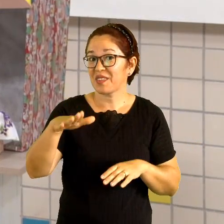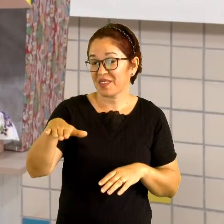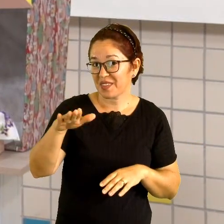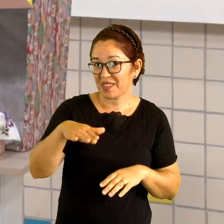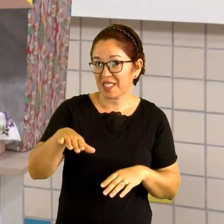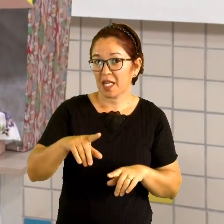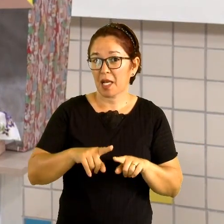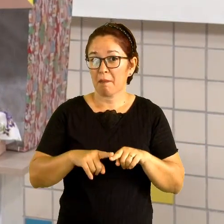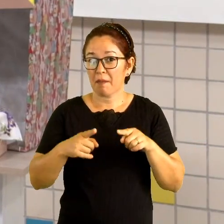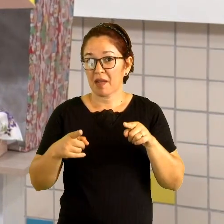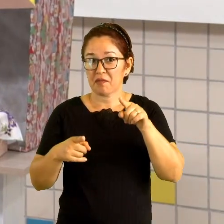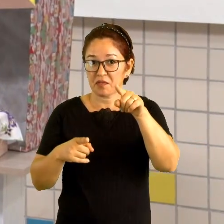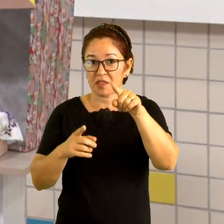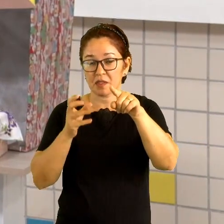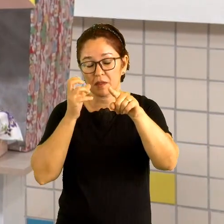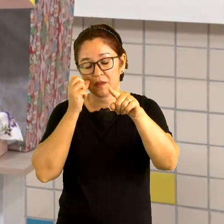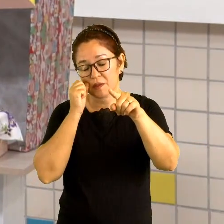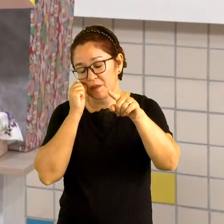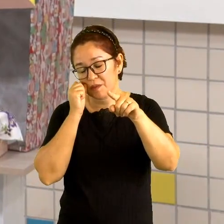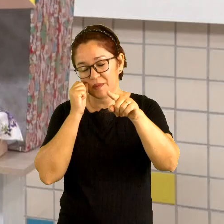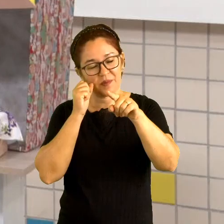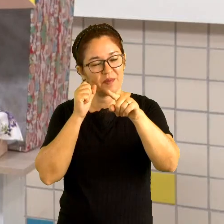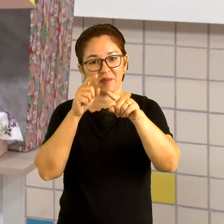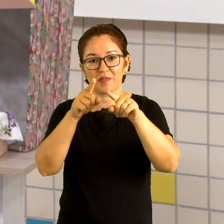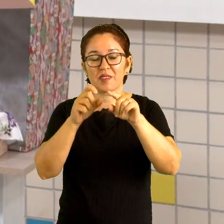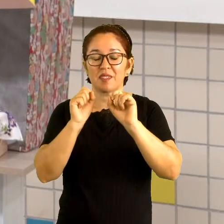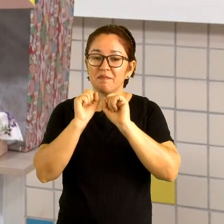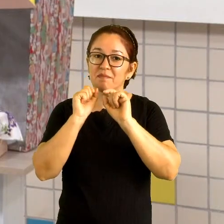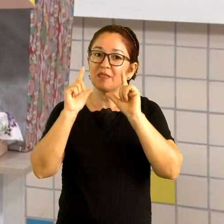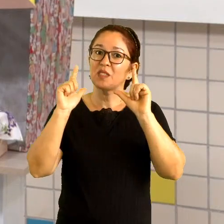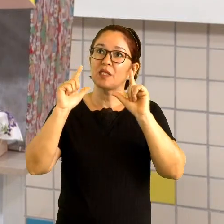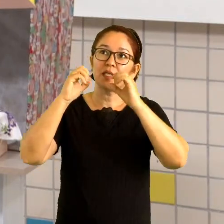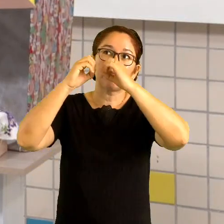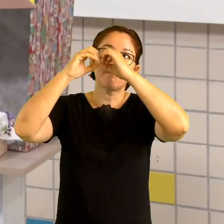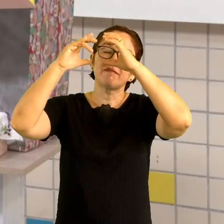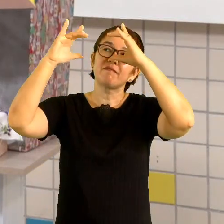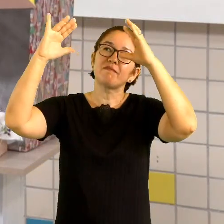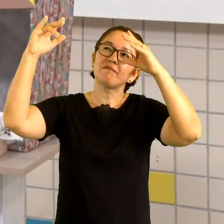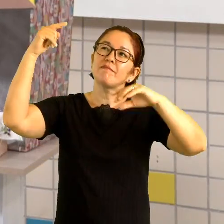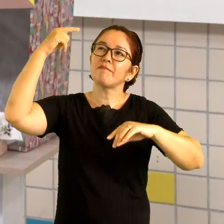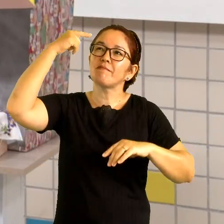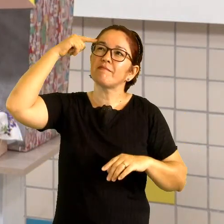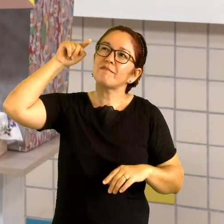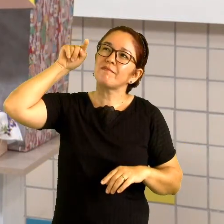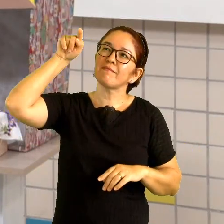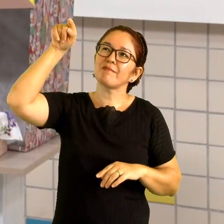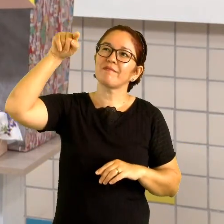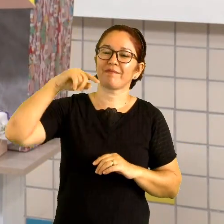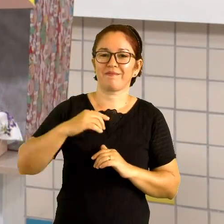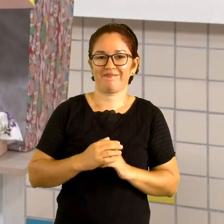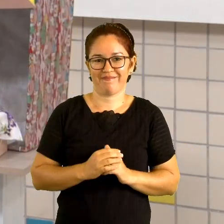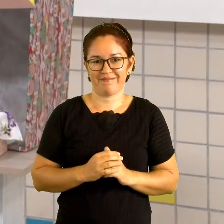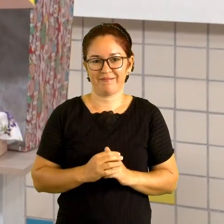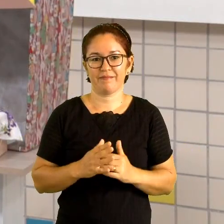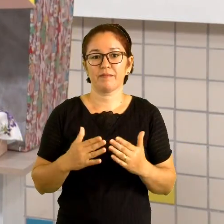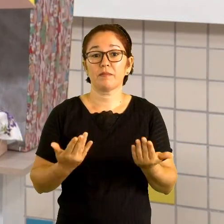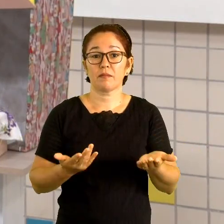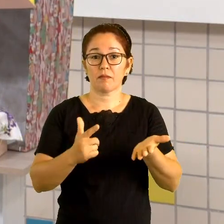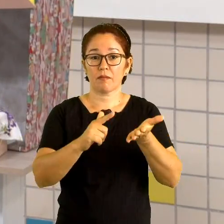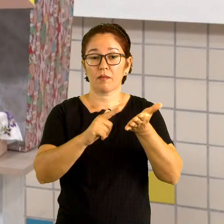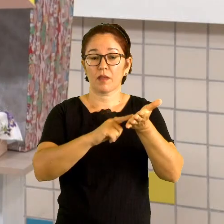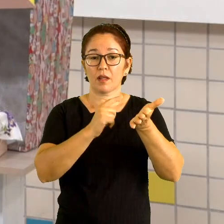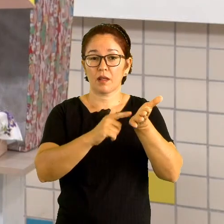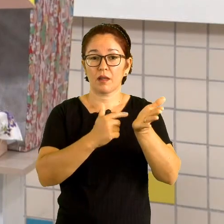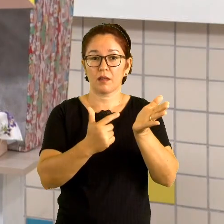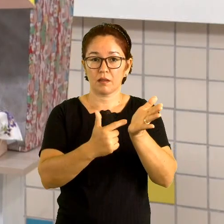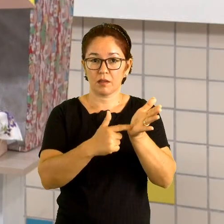dormindo, você vai estar sonhando acordado, certo? Então, lembra que este livro também está